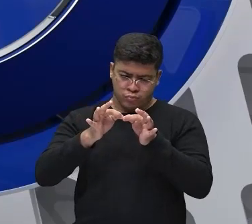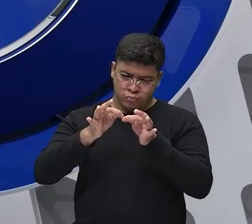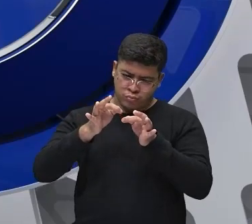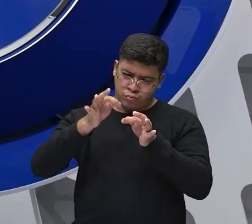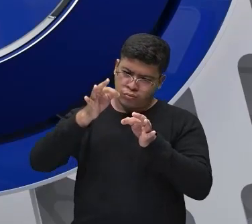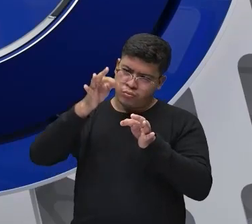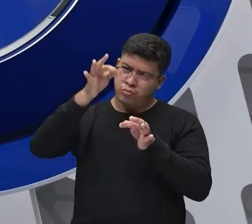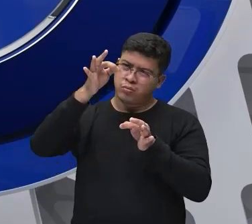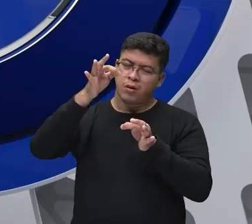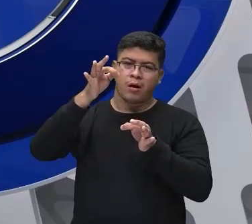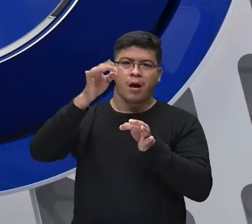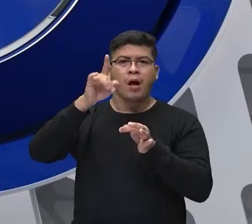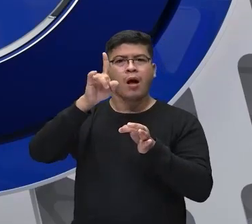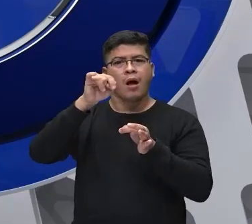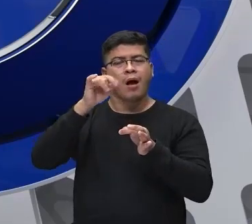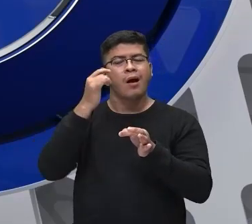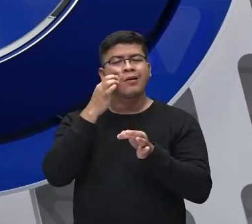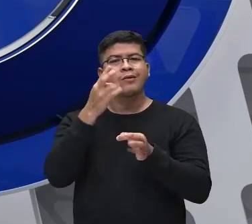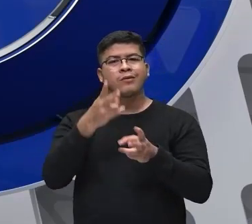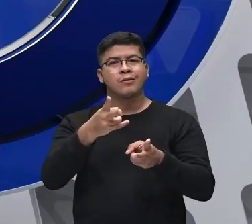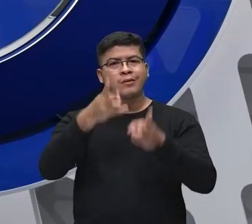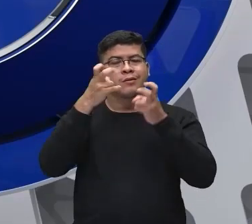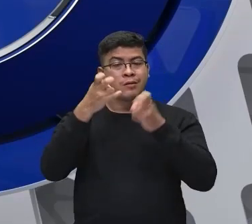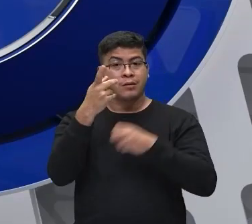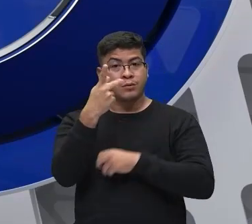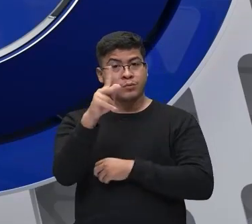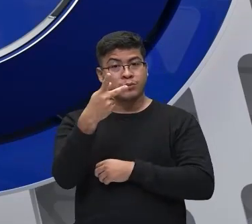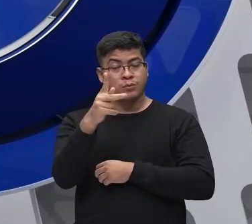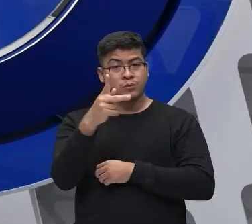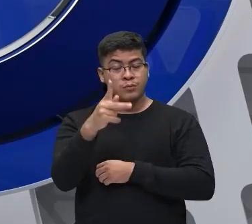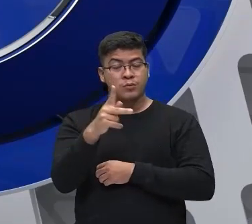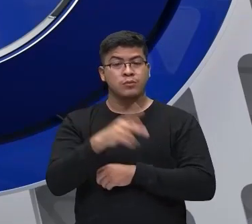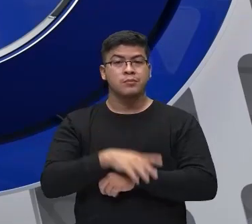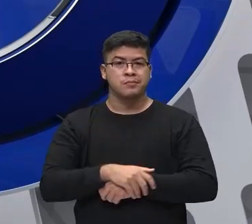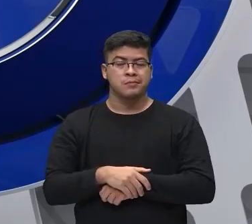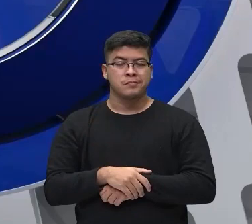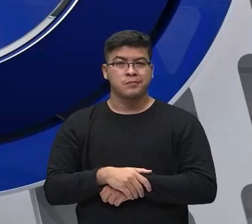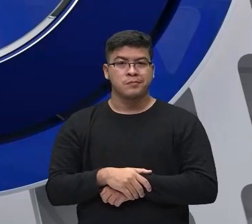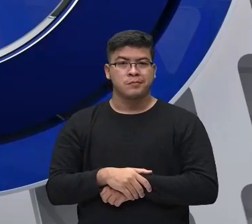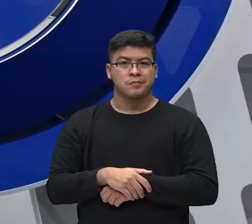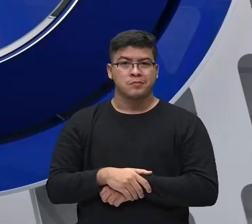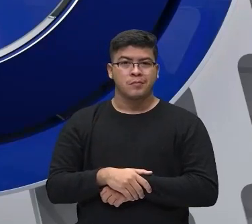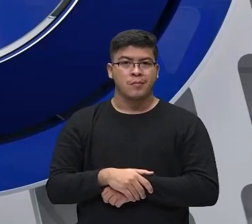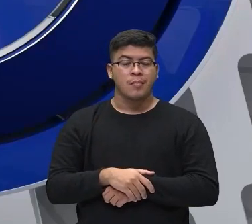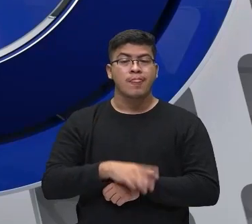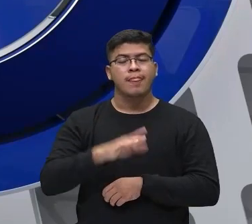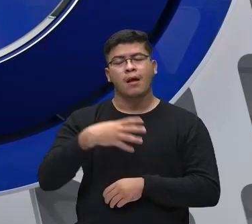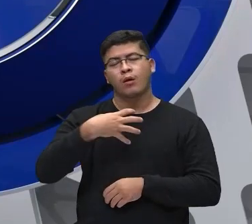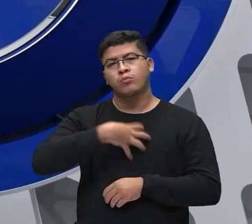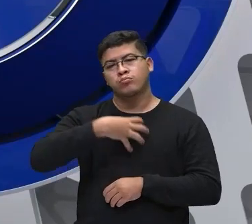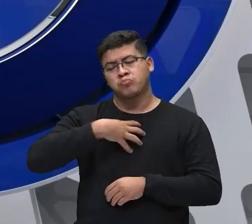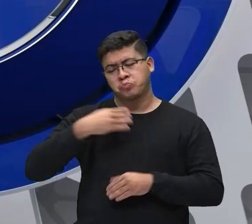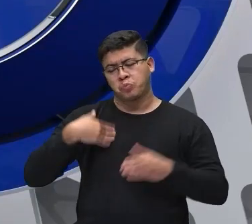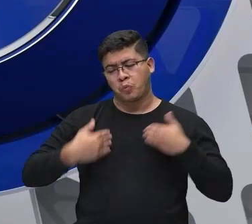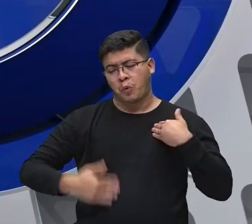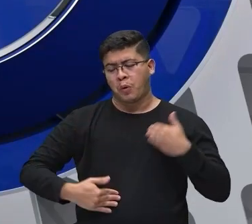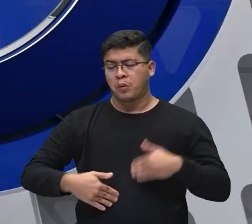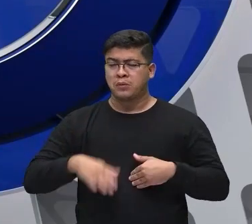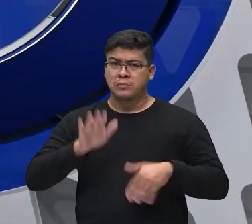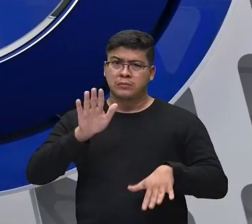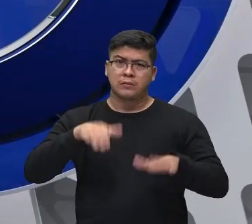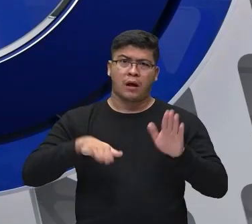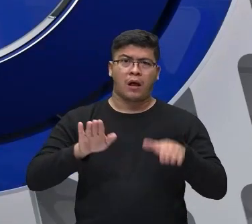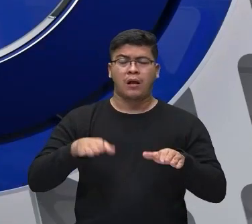se expandir e vai marcar a sua temperatura. Sabendo aí que a nossa temperatura média é de